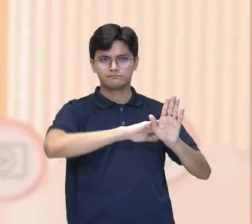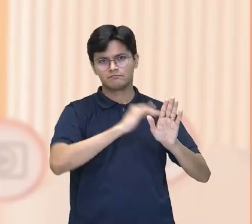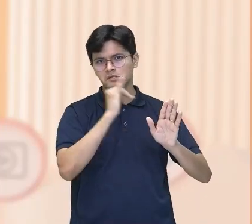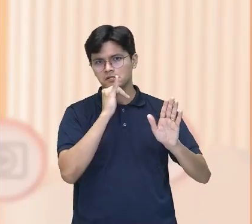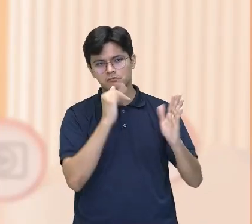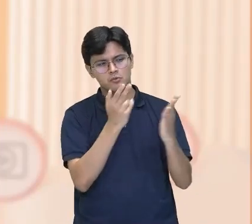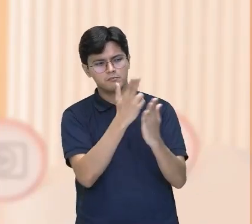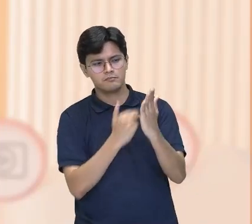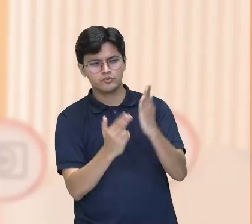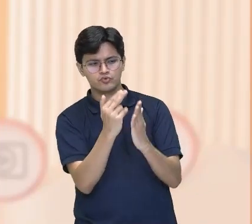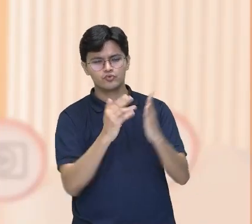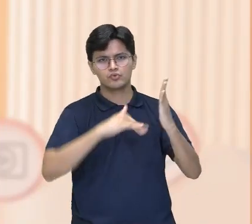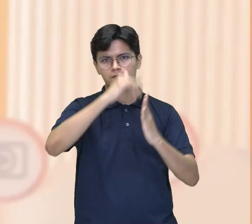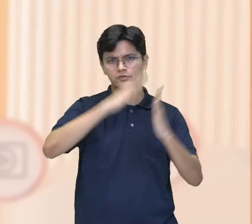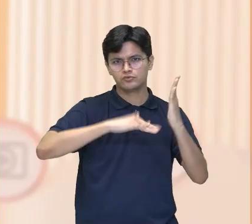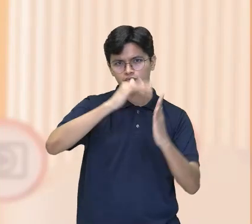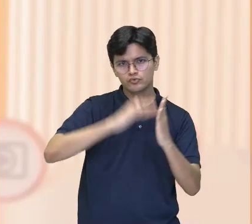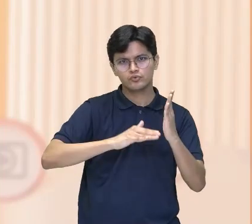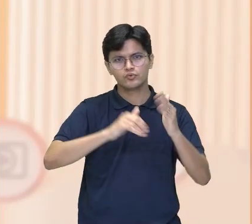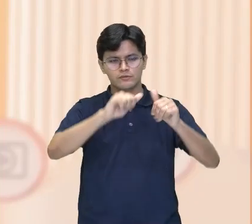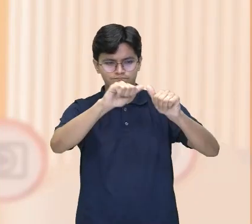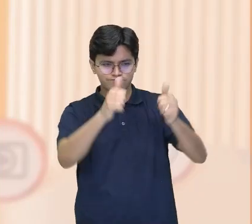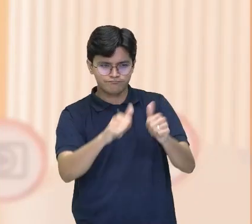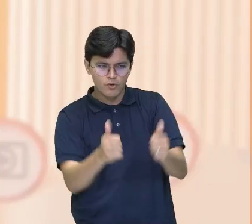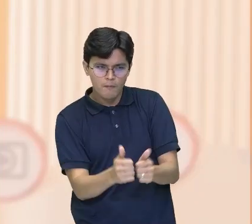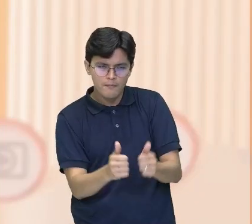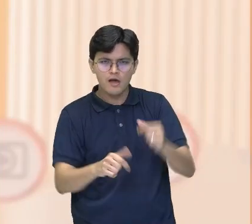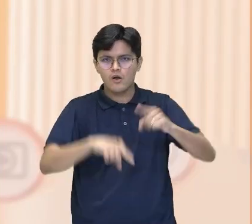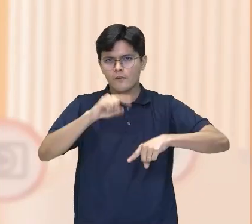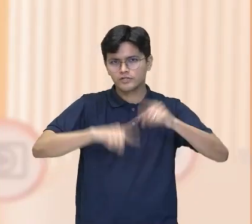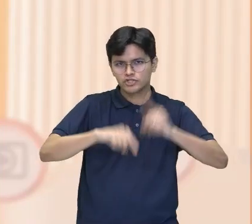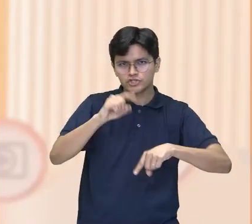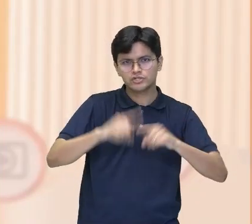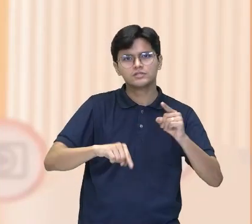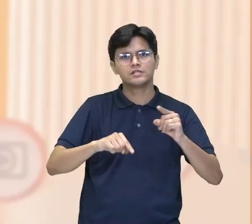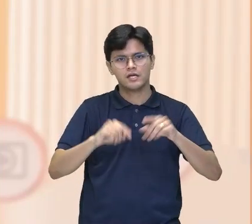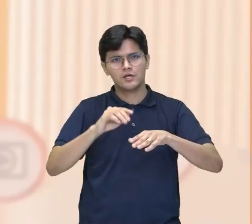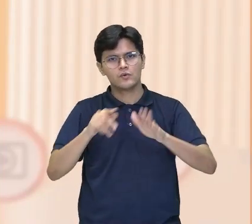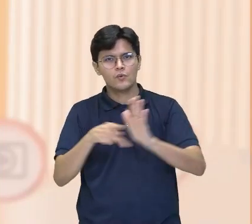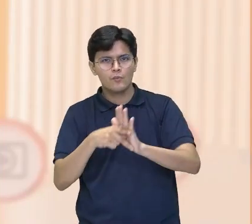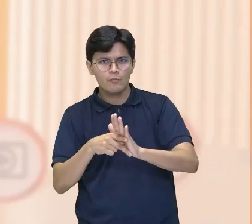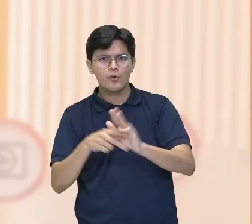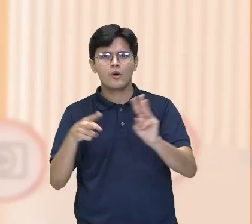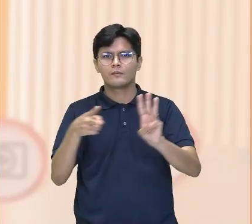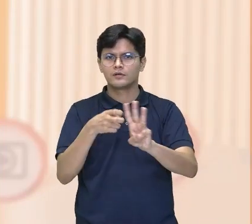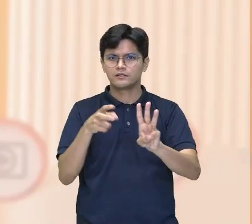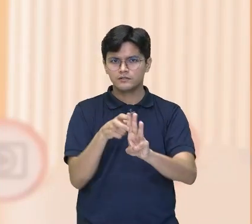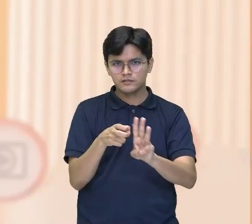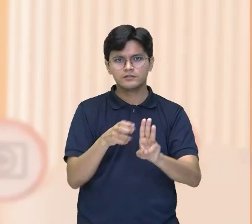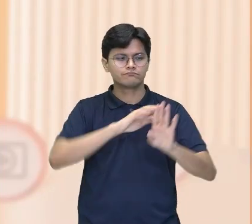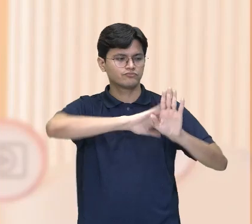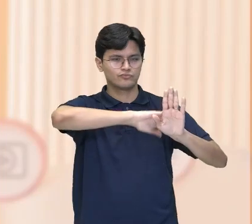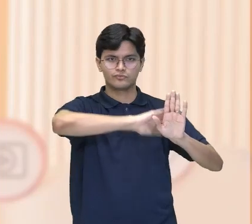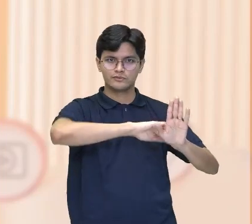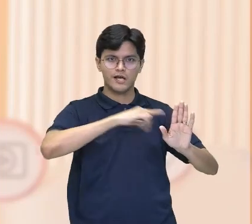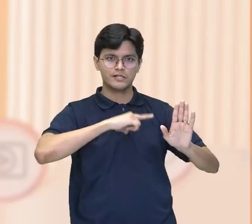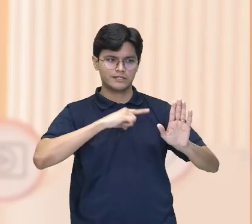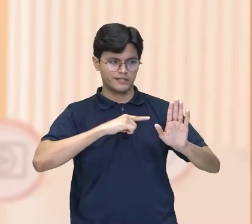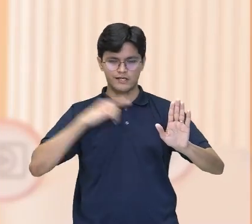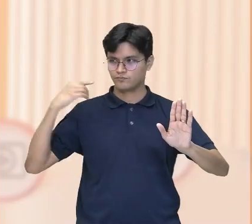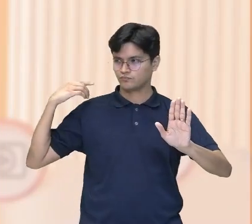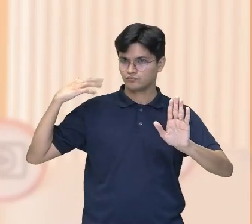dança, daquele objeto produzido, tem toda uma história,